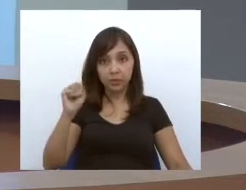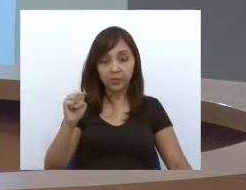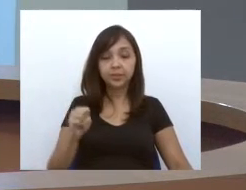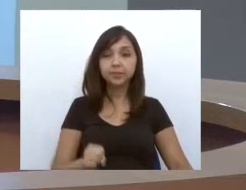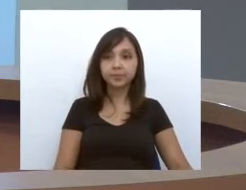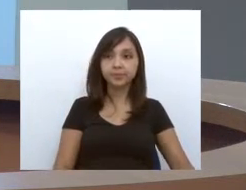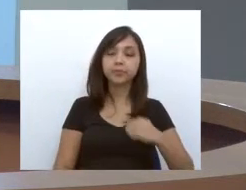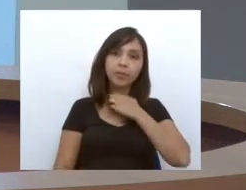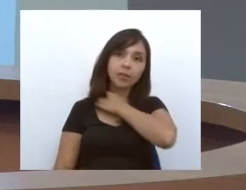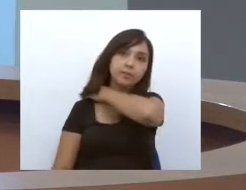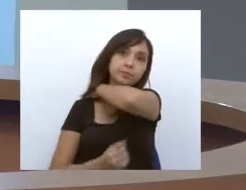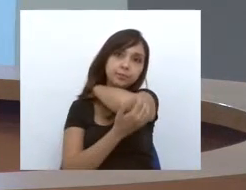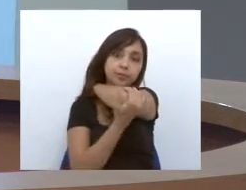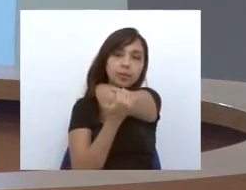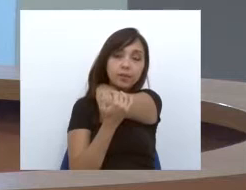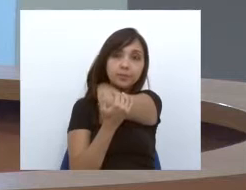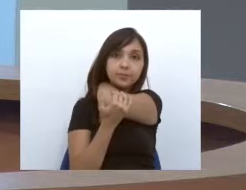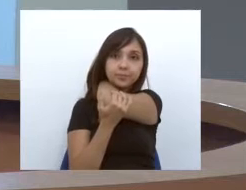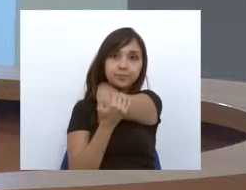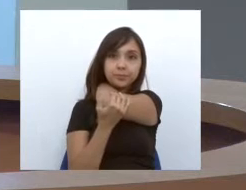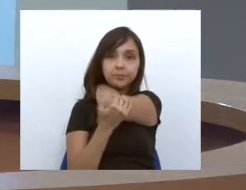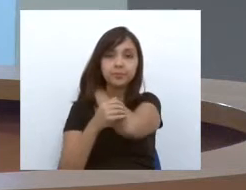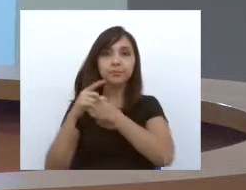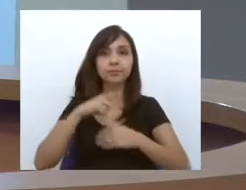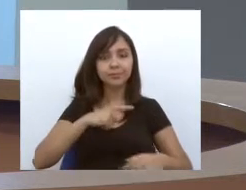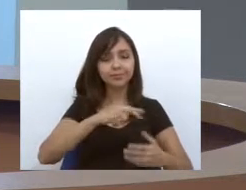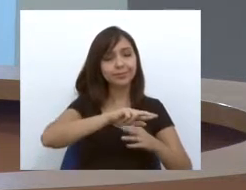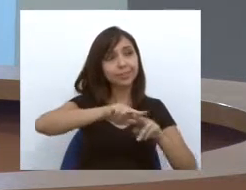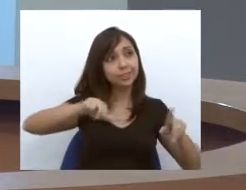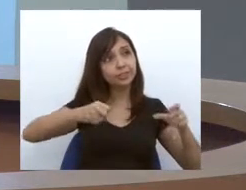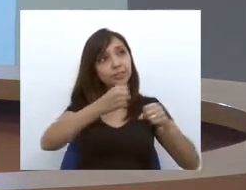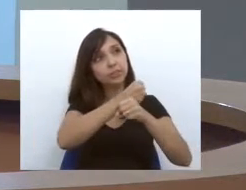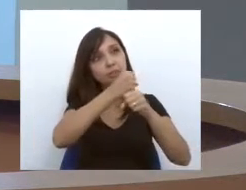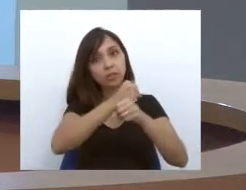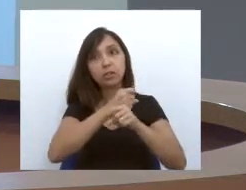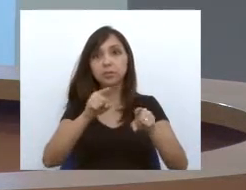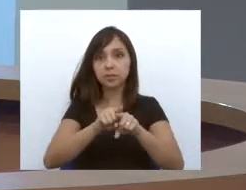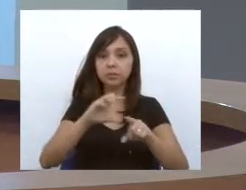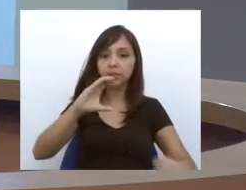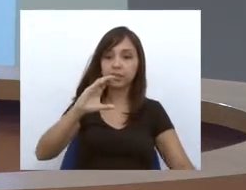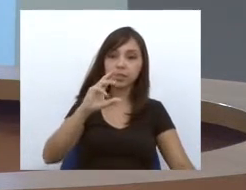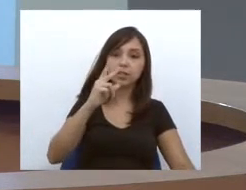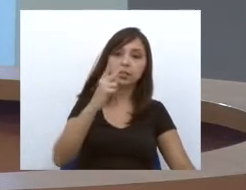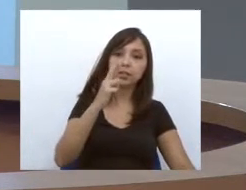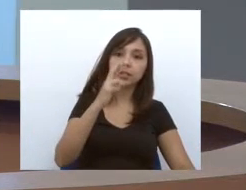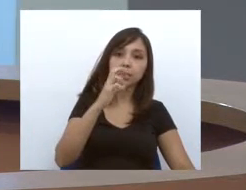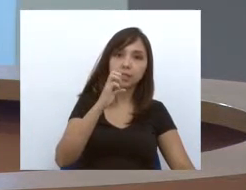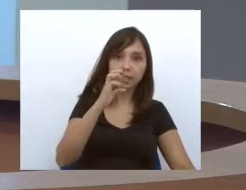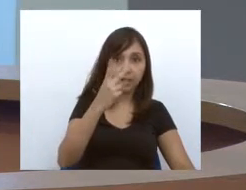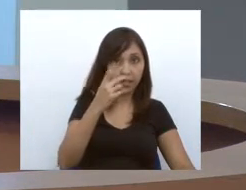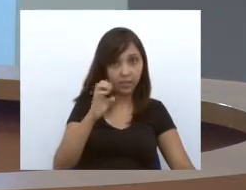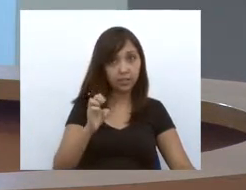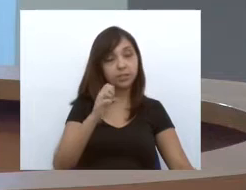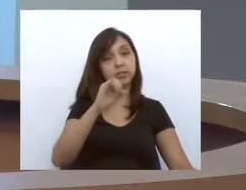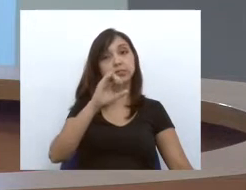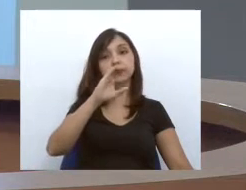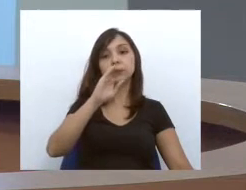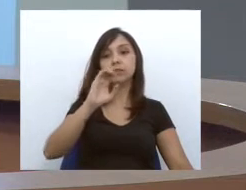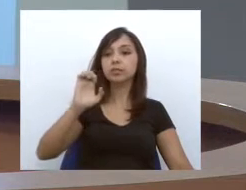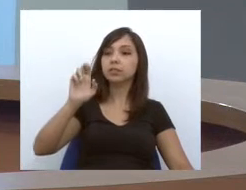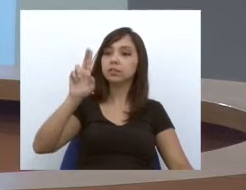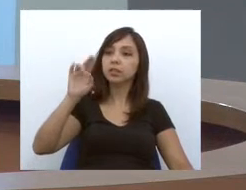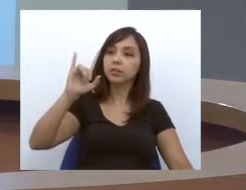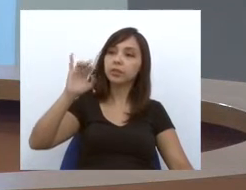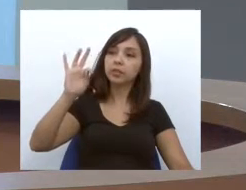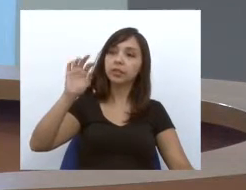E nós temos dezenas de obras paradas em Guarulhos, inclusive creches. O céu do Itapejica, onde vai atender as